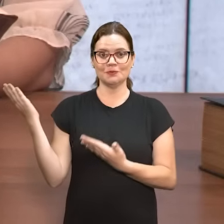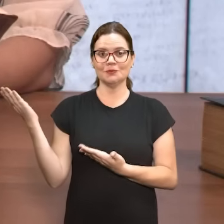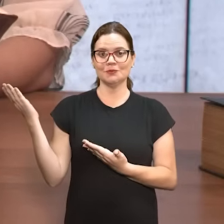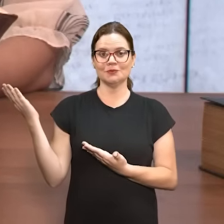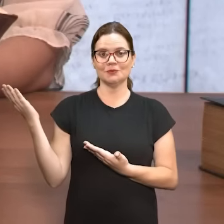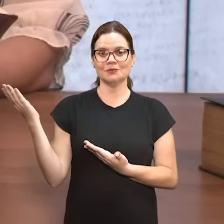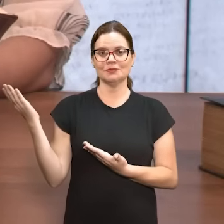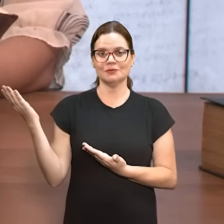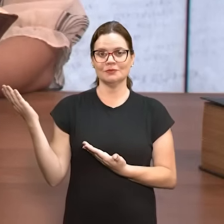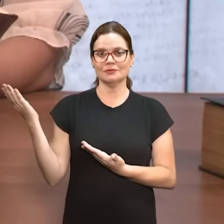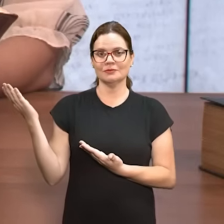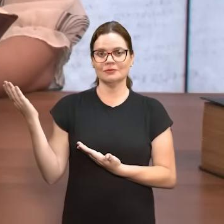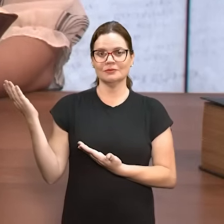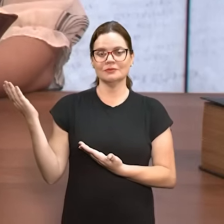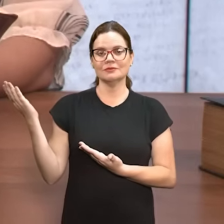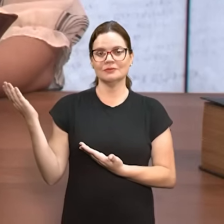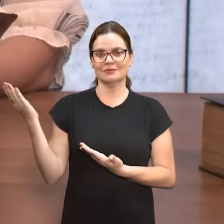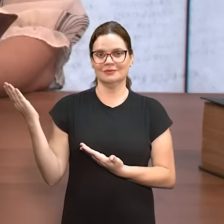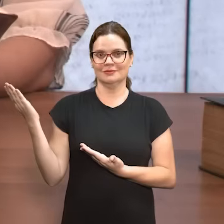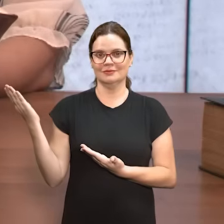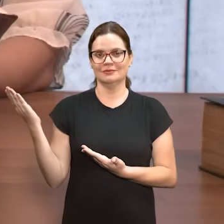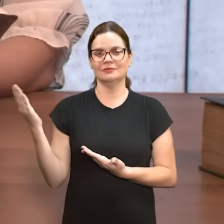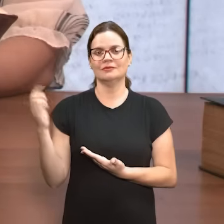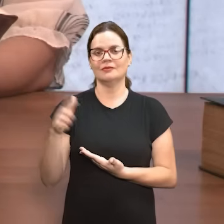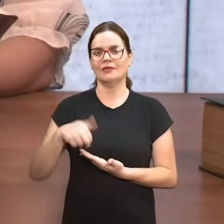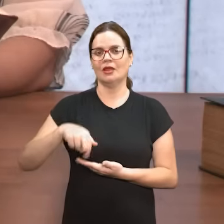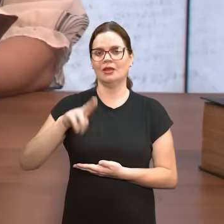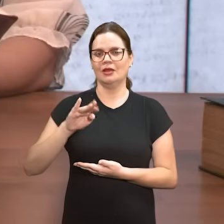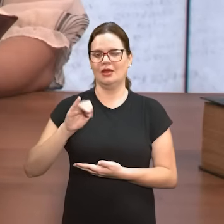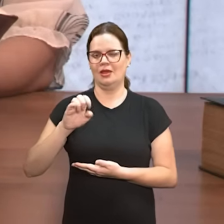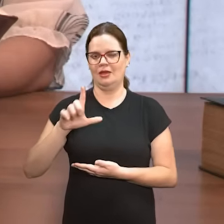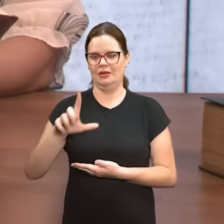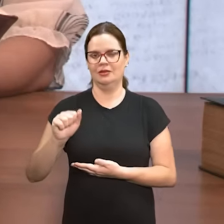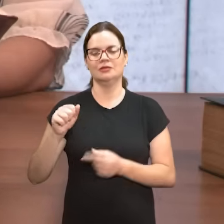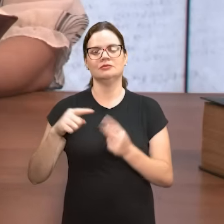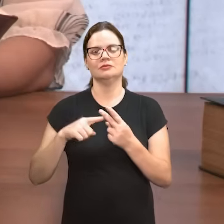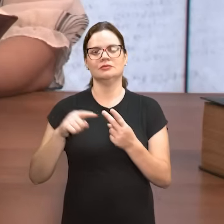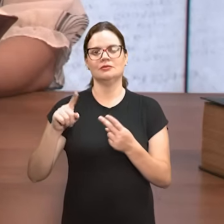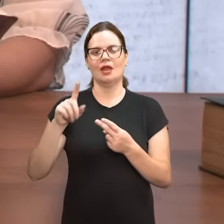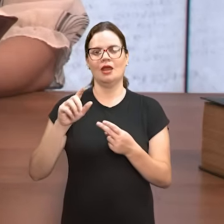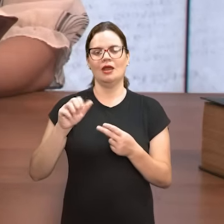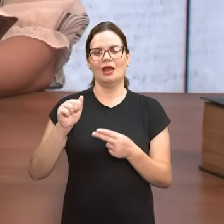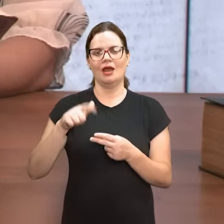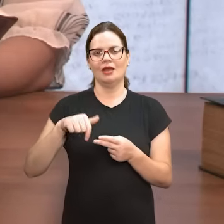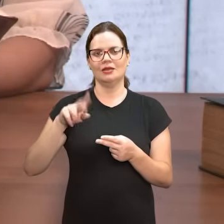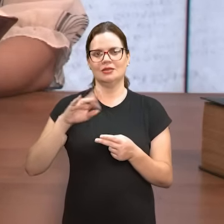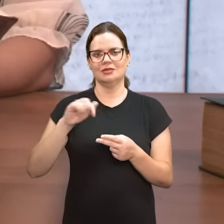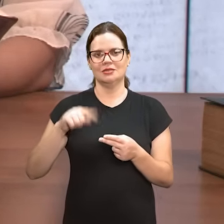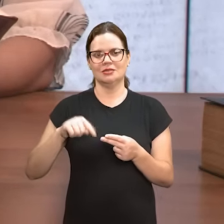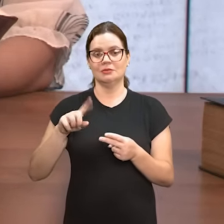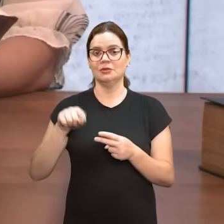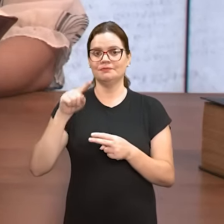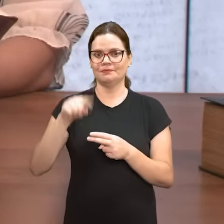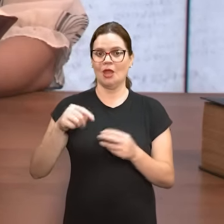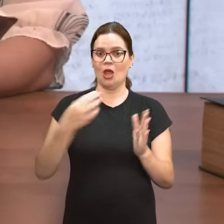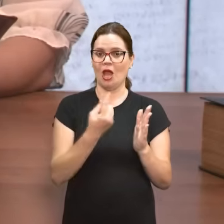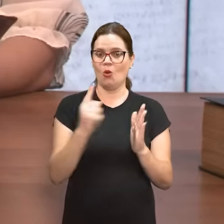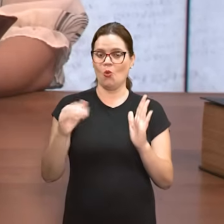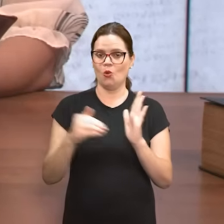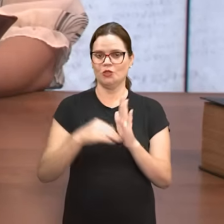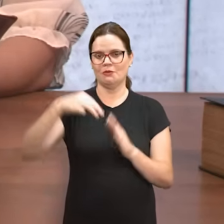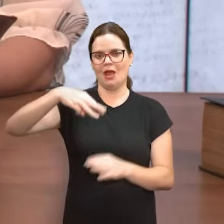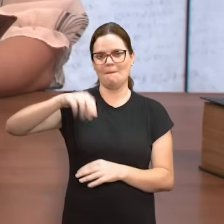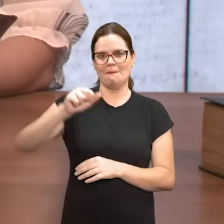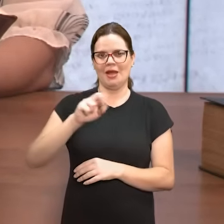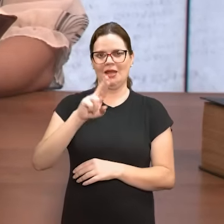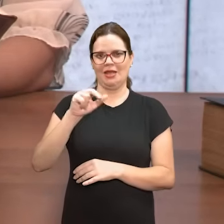Asná e Nezibe e Keila e Aquisibe e Maresa, 9 cidades